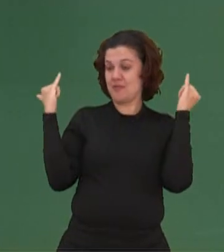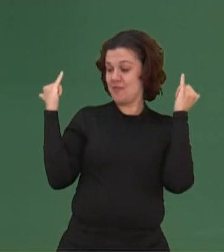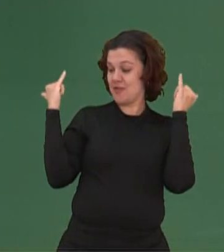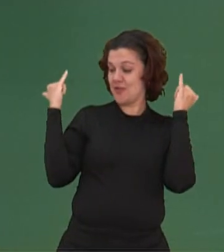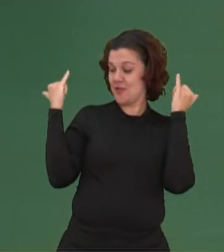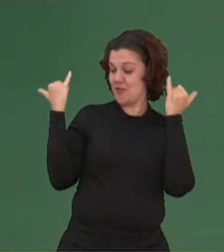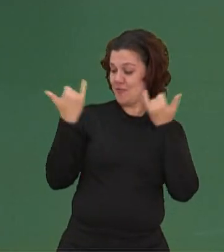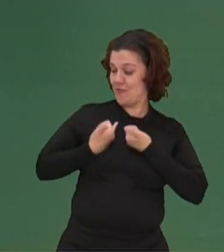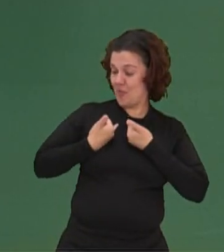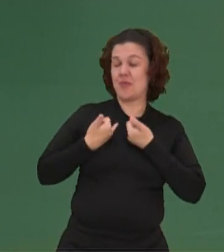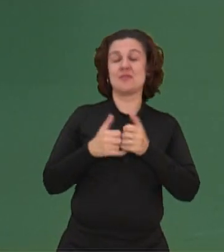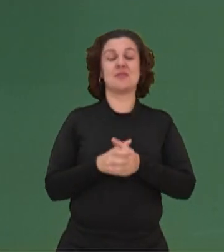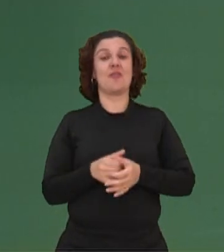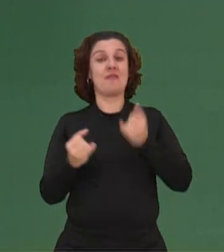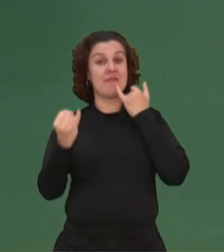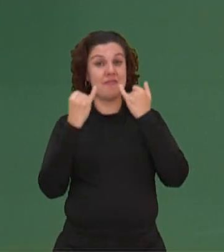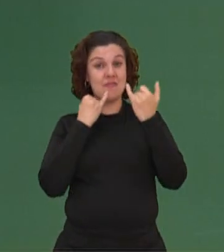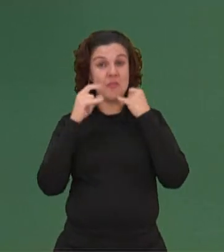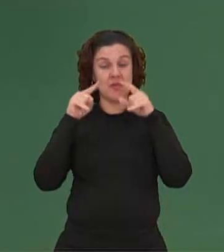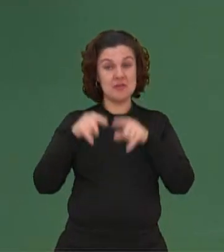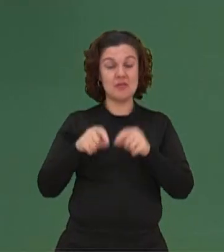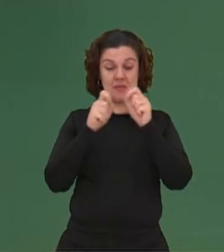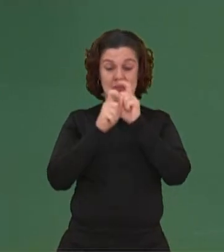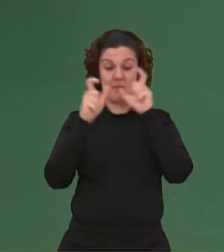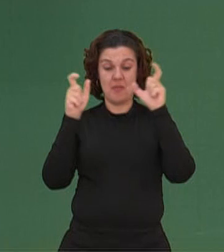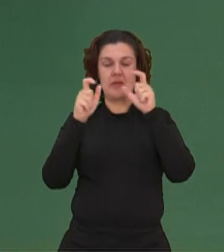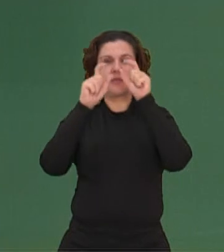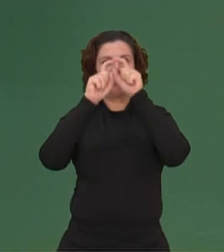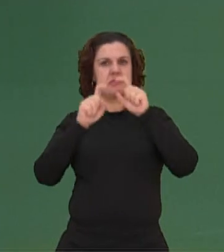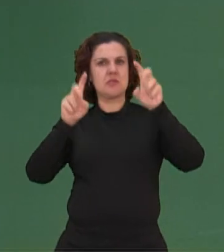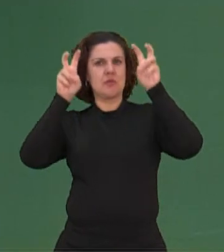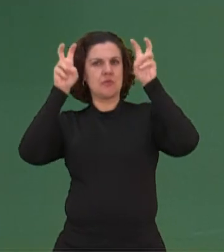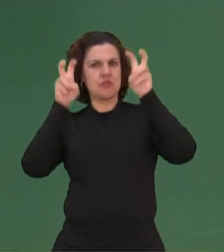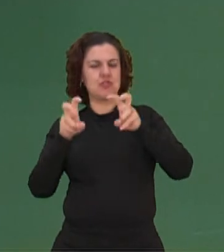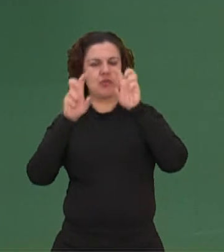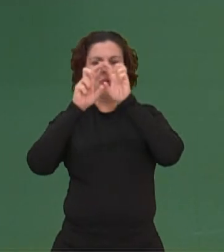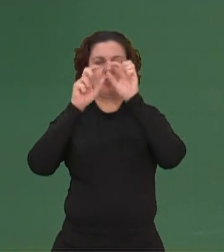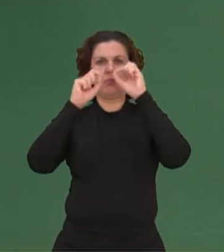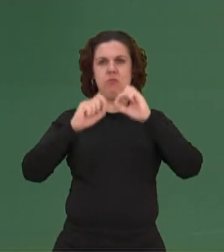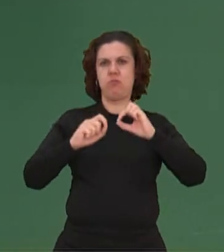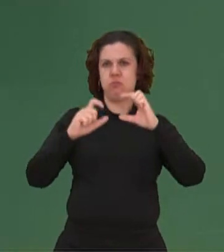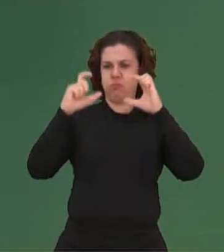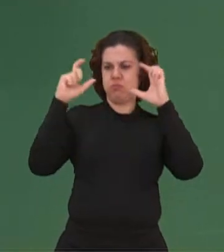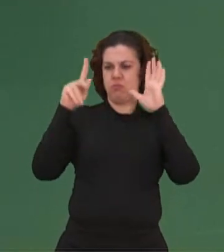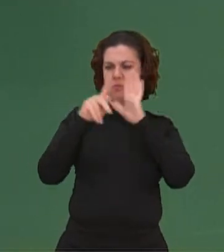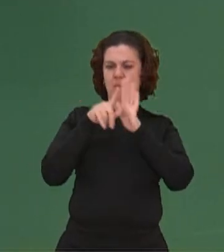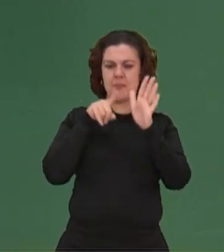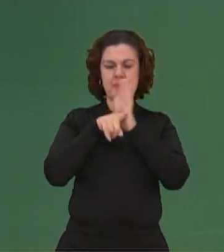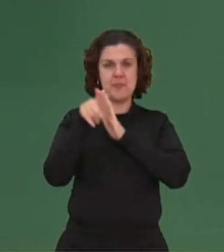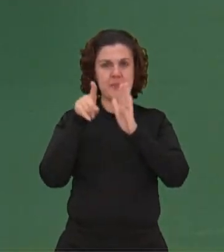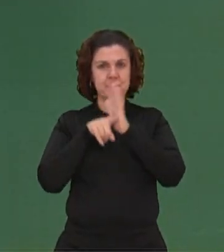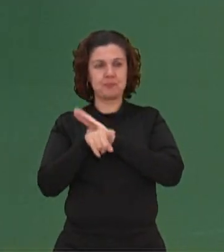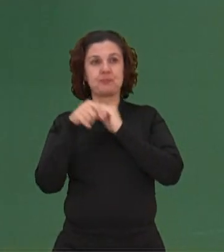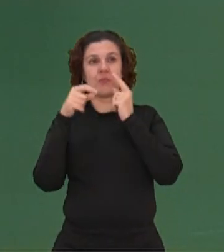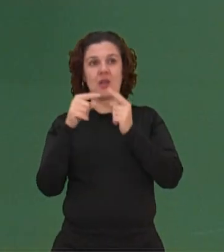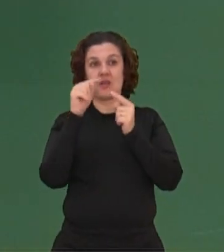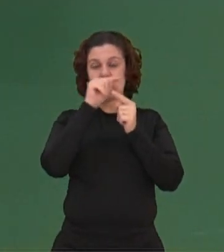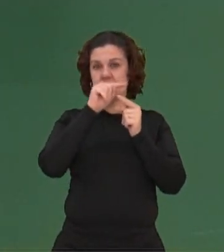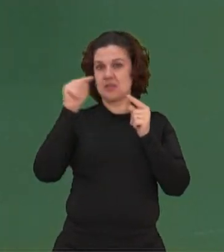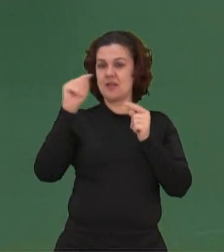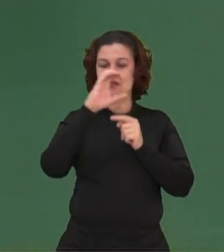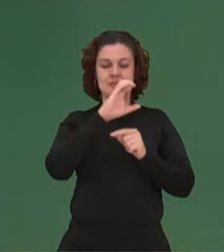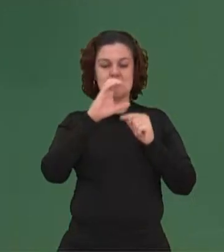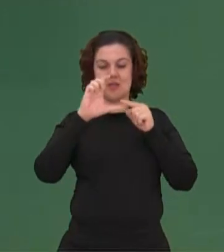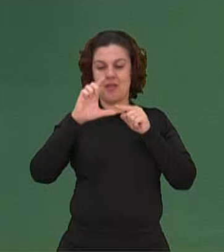está chegando para você. Presta atenção sempre nesses títulos, nos enunciados das questões. Presta bem atenção. A